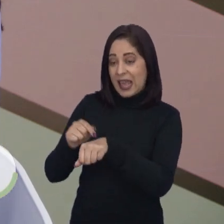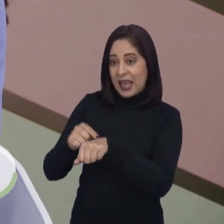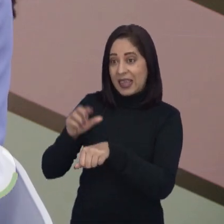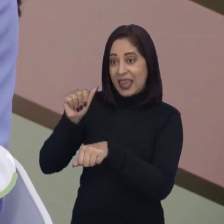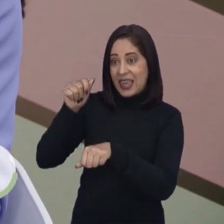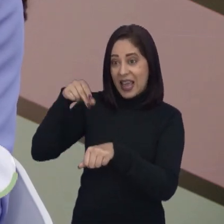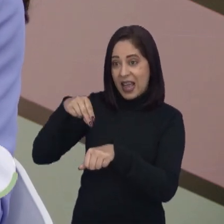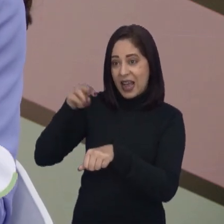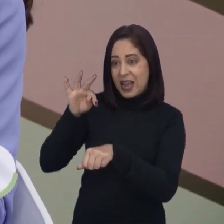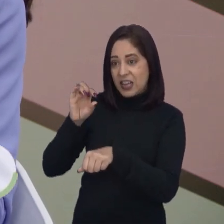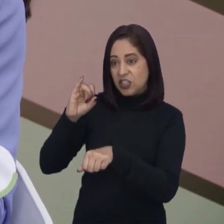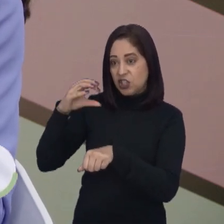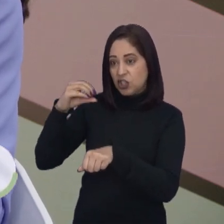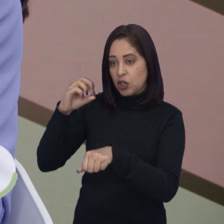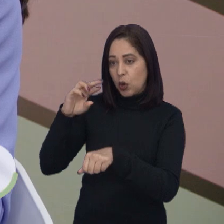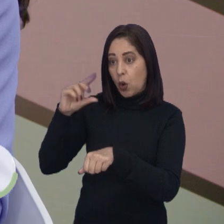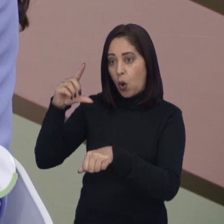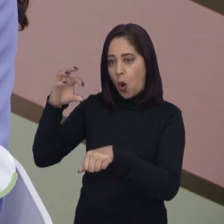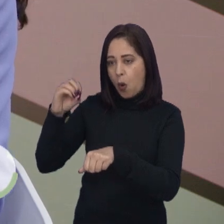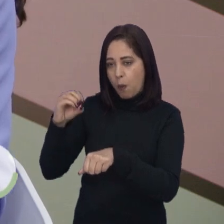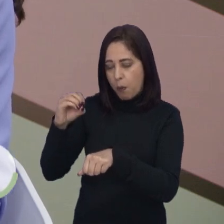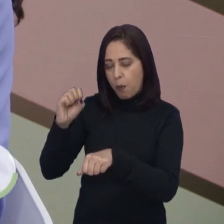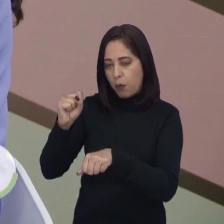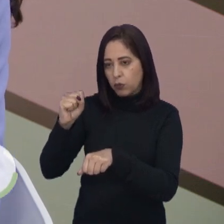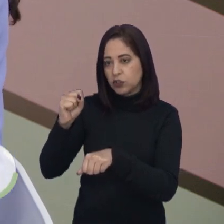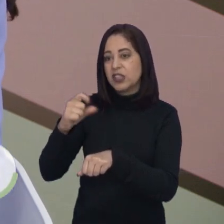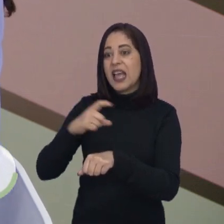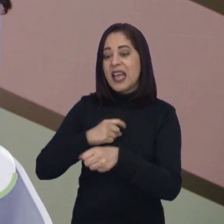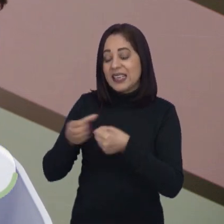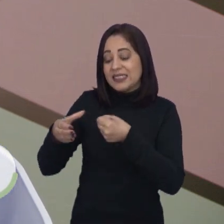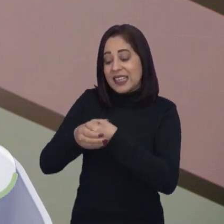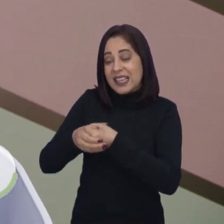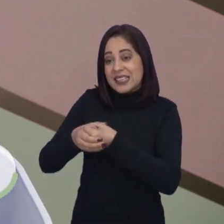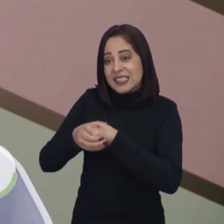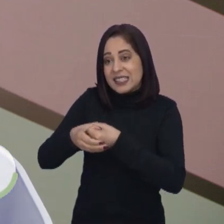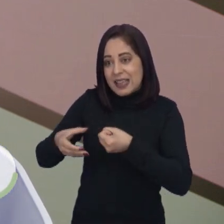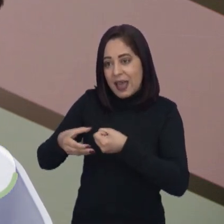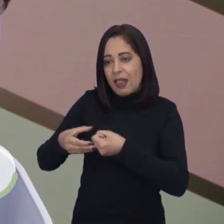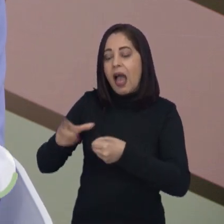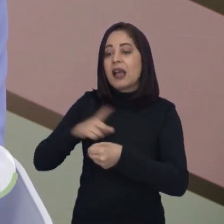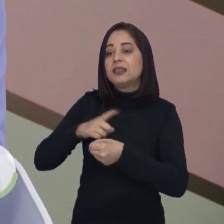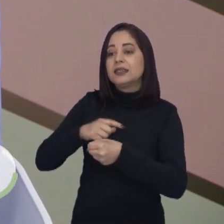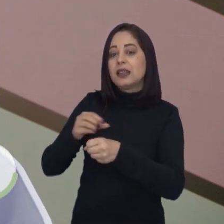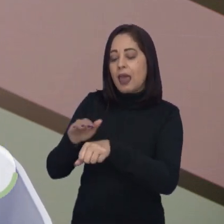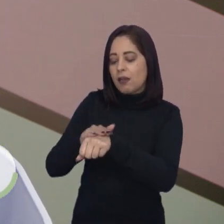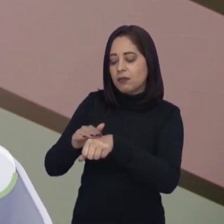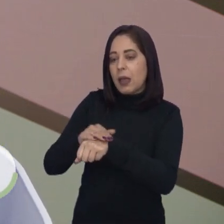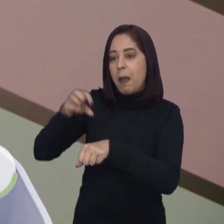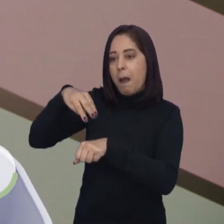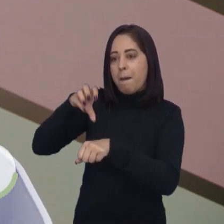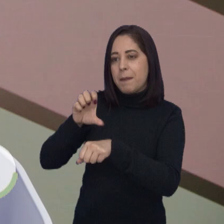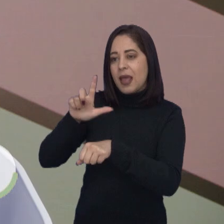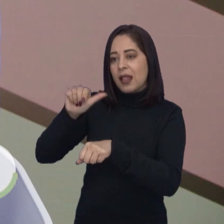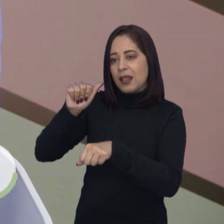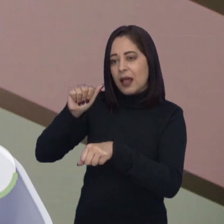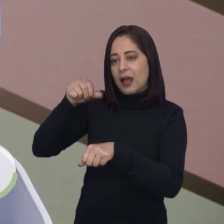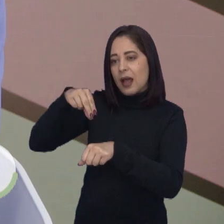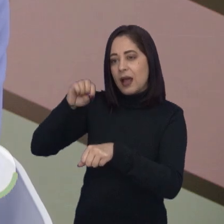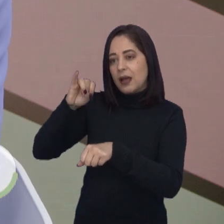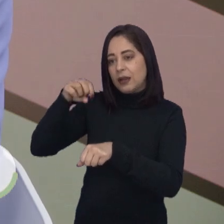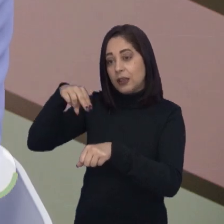que vão atacar as células que produzem melanina, são os melanócitos. E